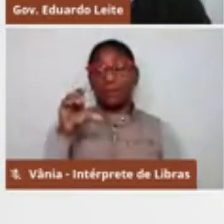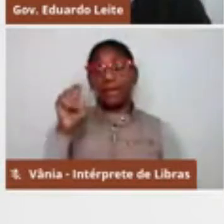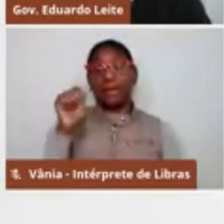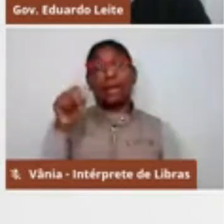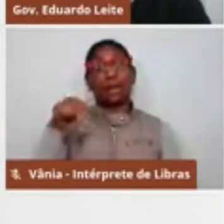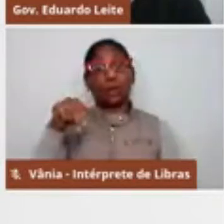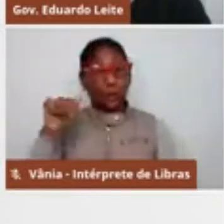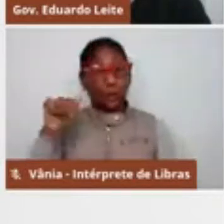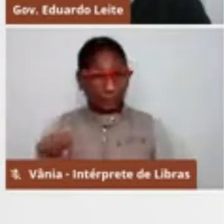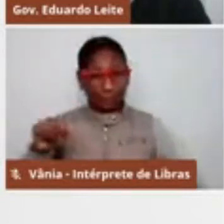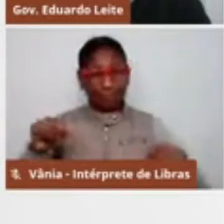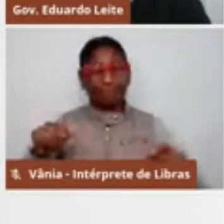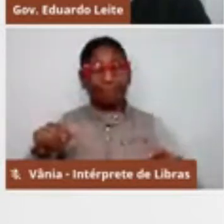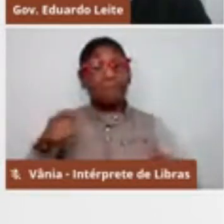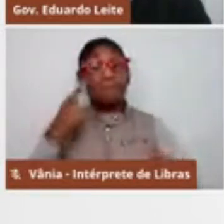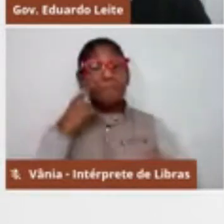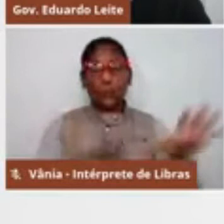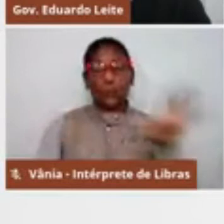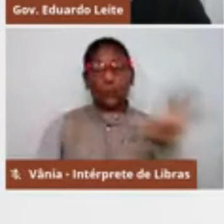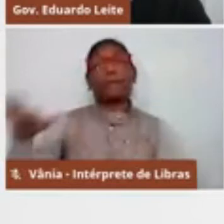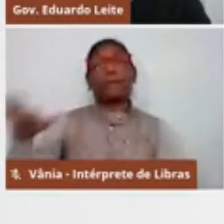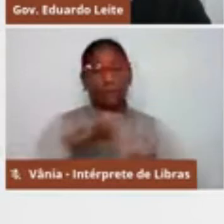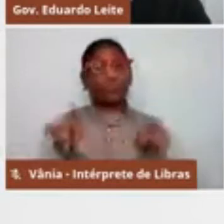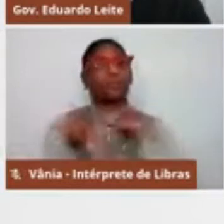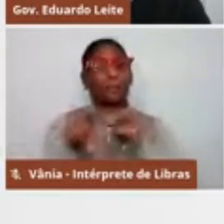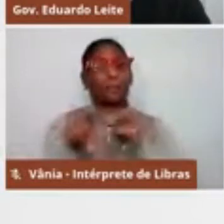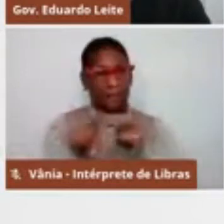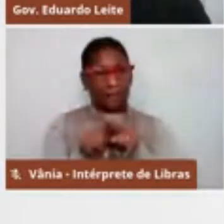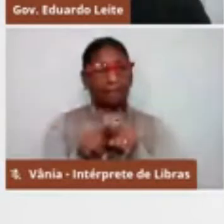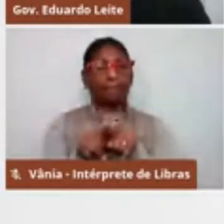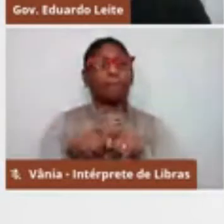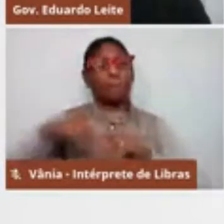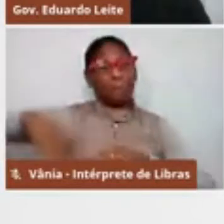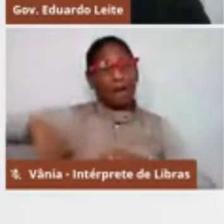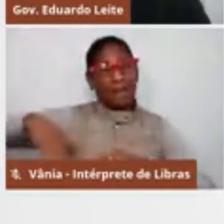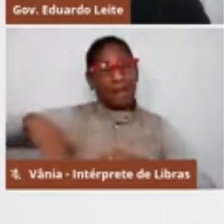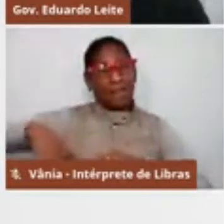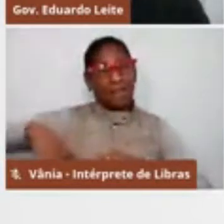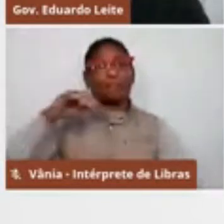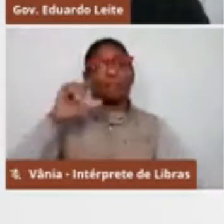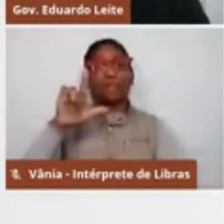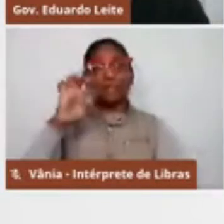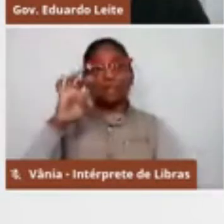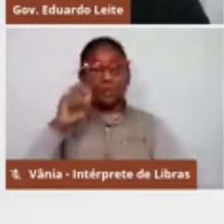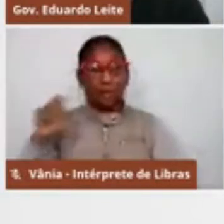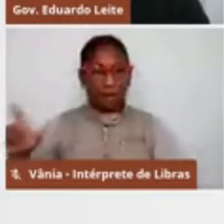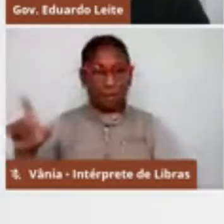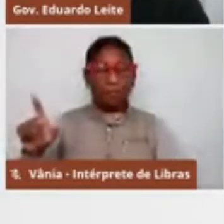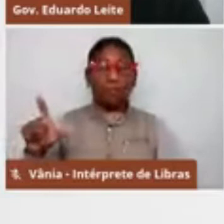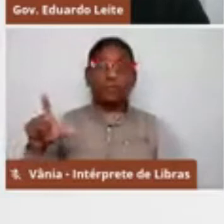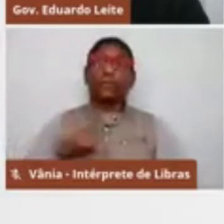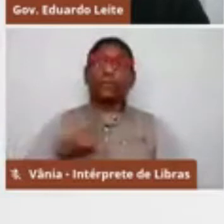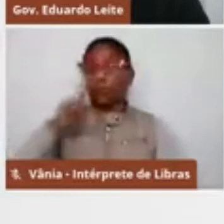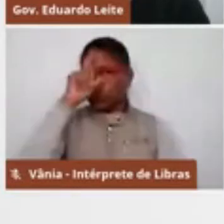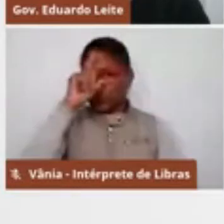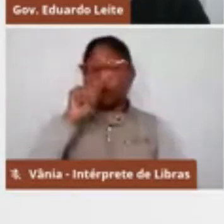ainda inspiram cuidado aqui na região do litoral norte. Os dados de hospitalizações tinham sido